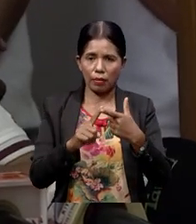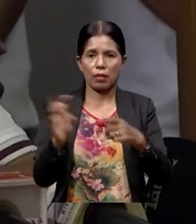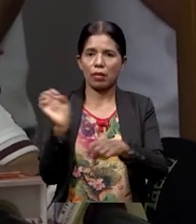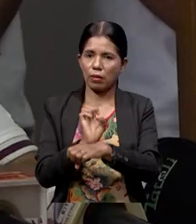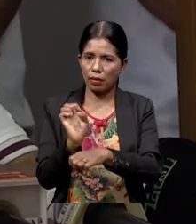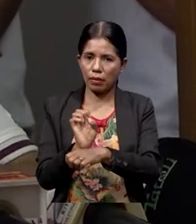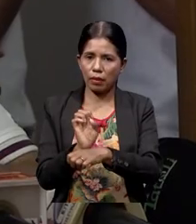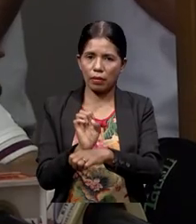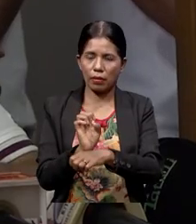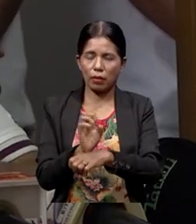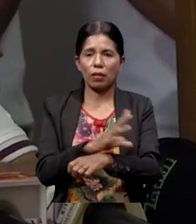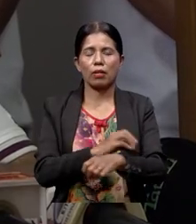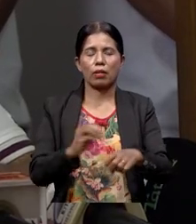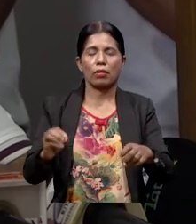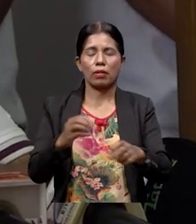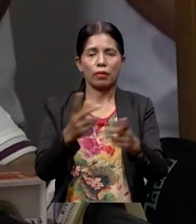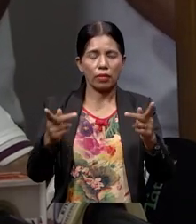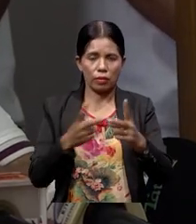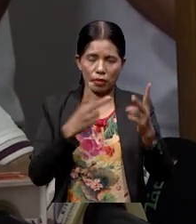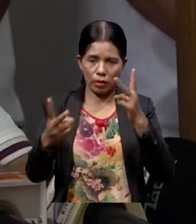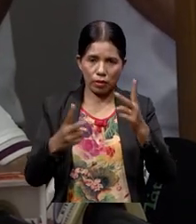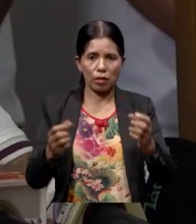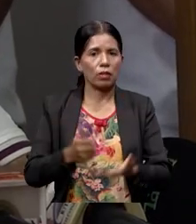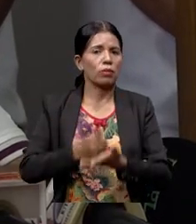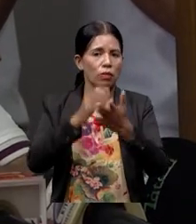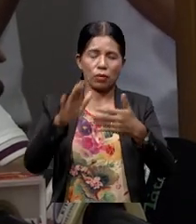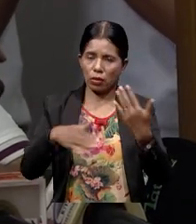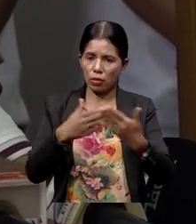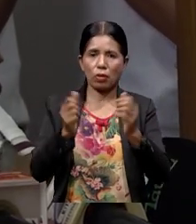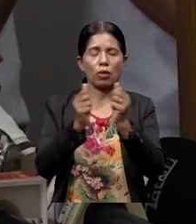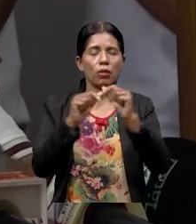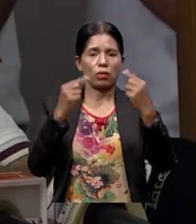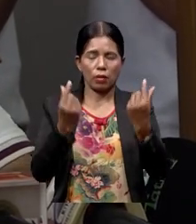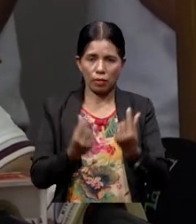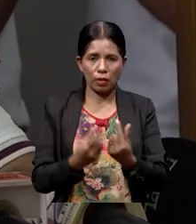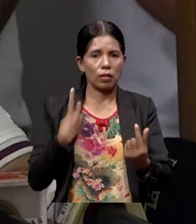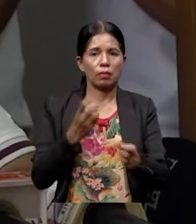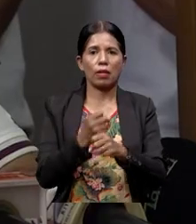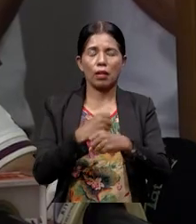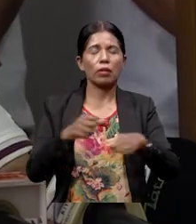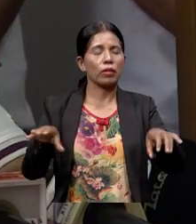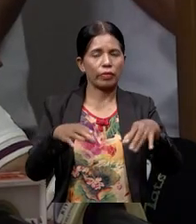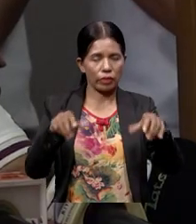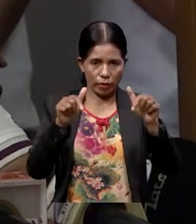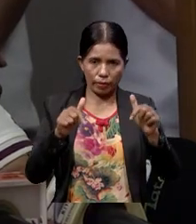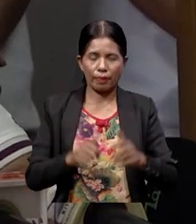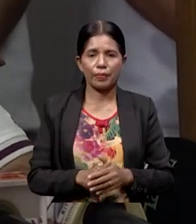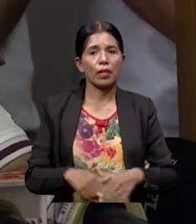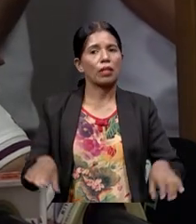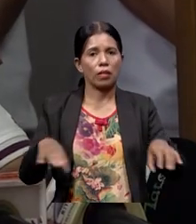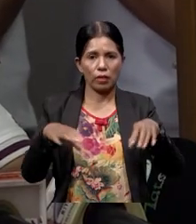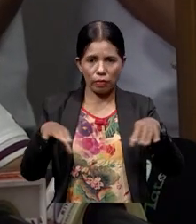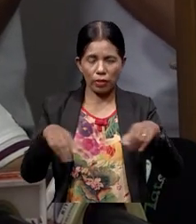econômicos, o turismo ambiente, nem apoio TOMAC, a equipa, aqui também há o serviço de e serviço de